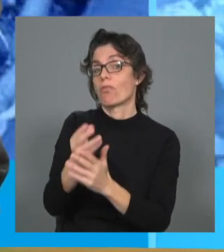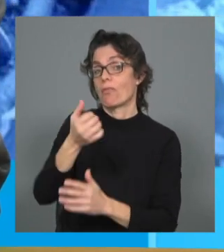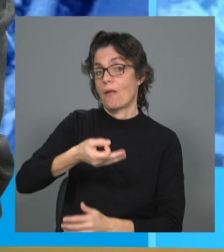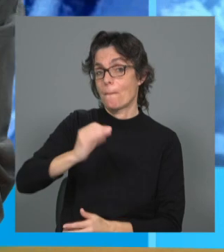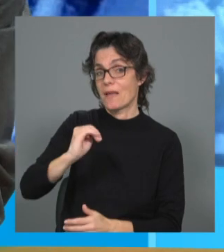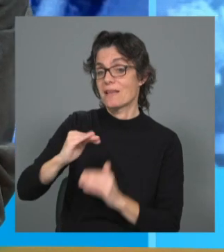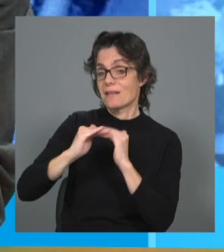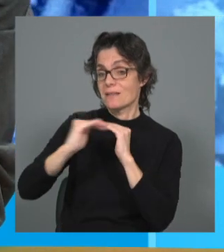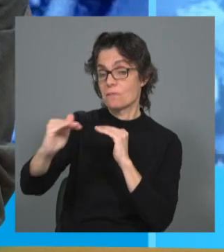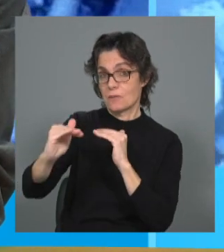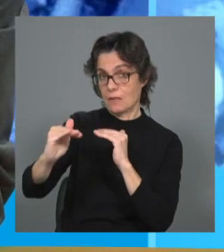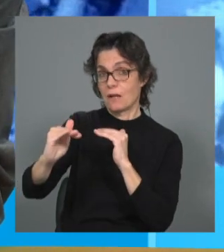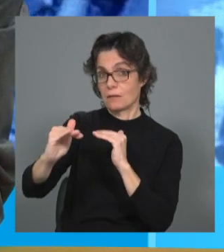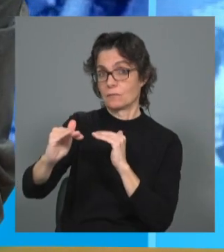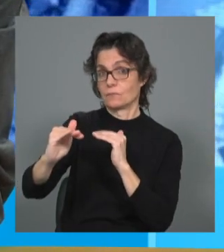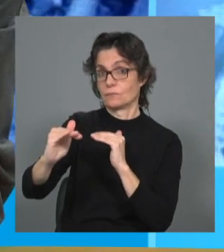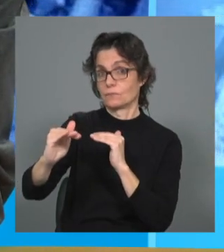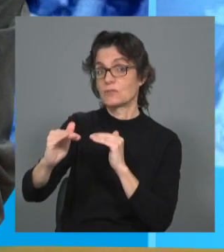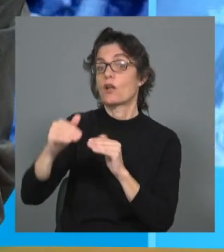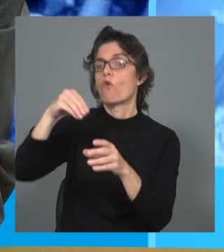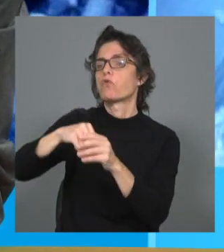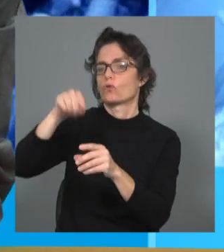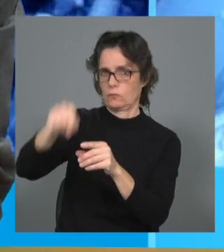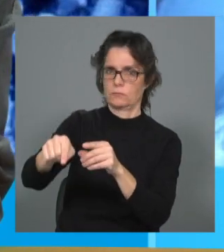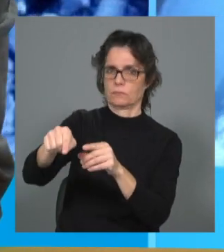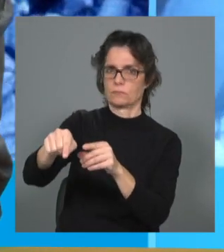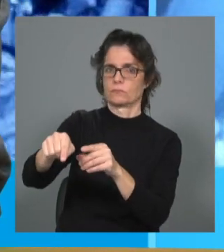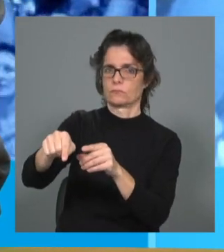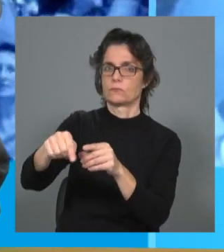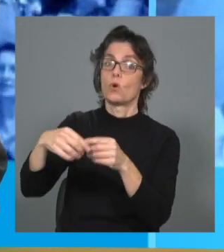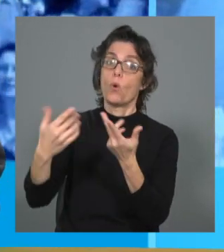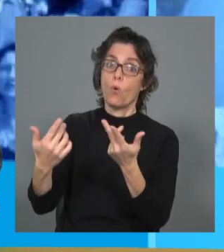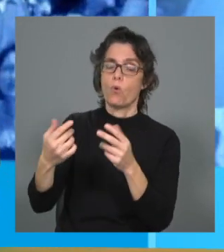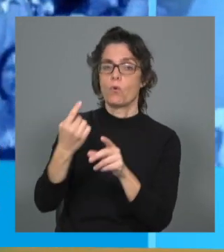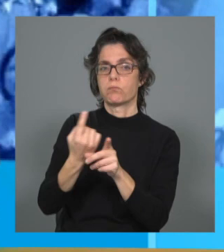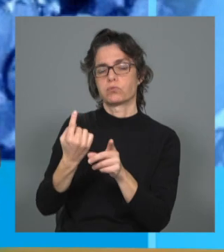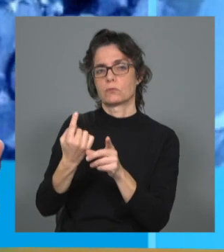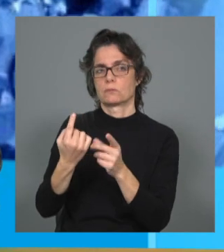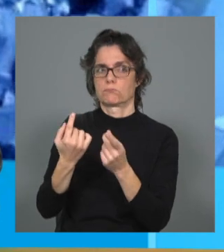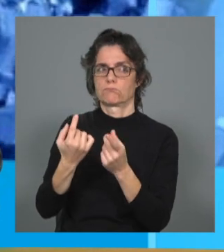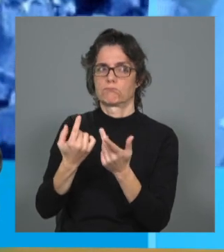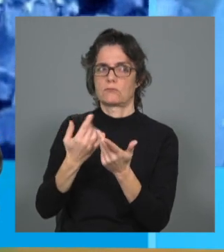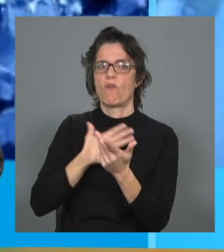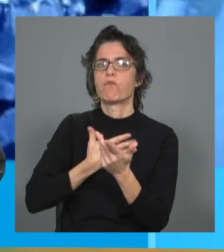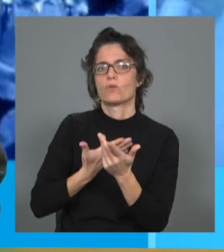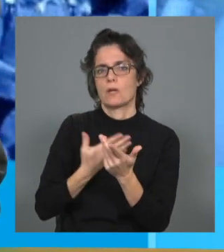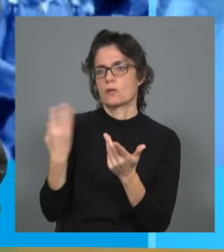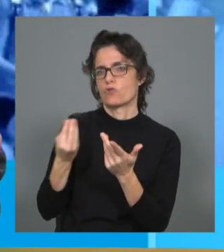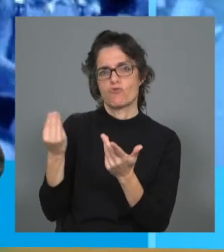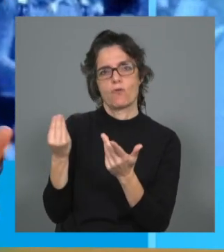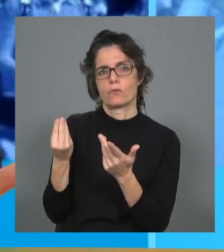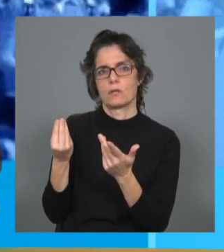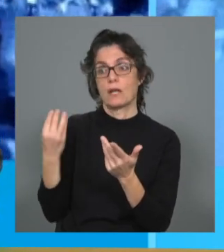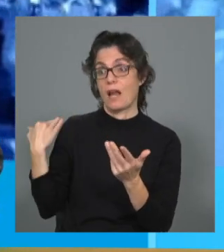uma rota destes aumentos, seja por mobilização cívica de jovens que nunca